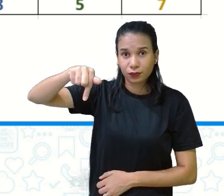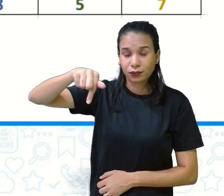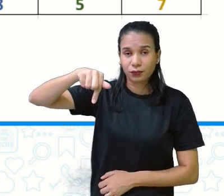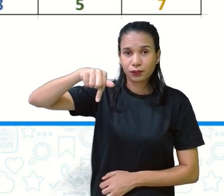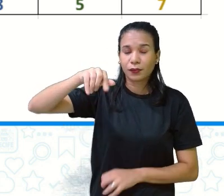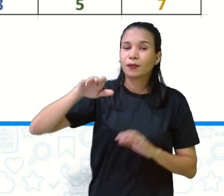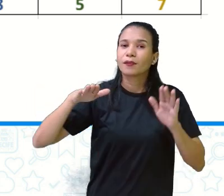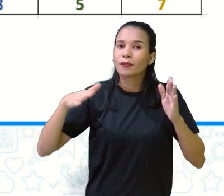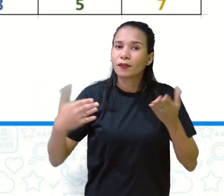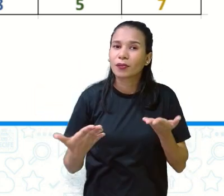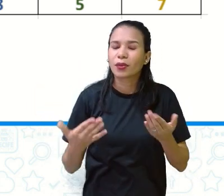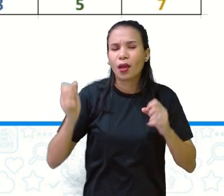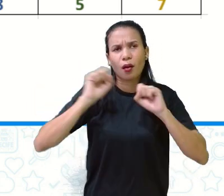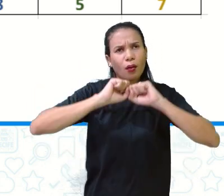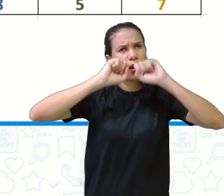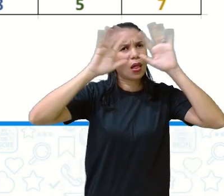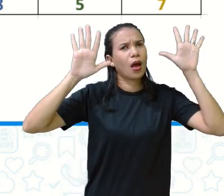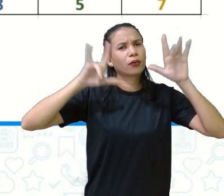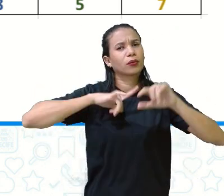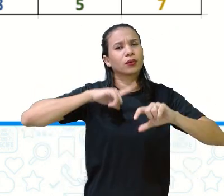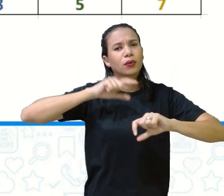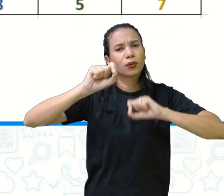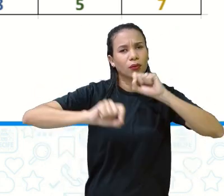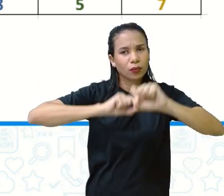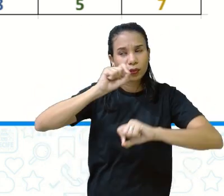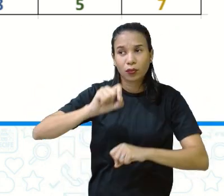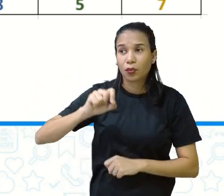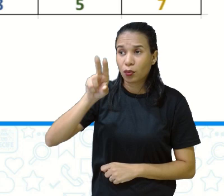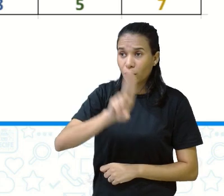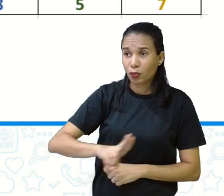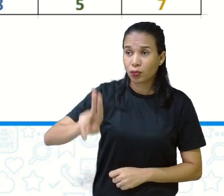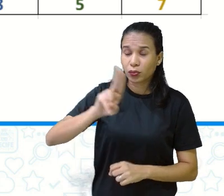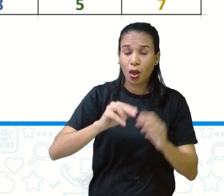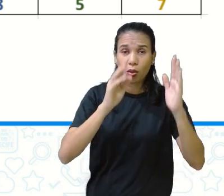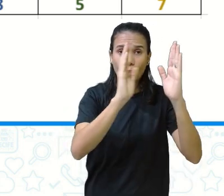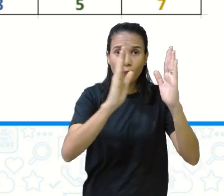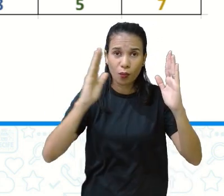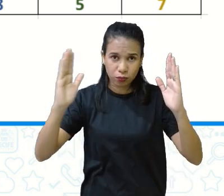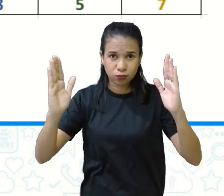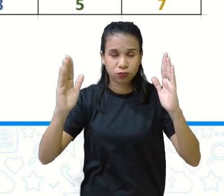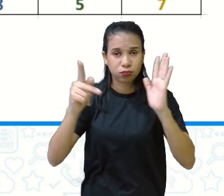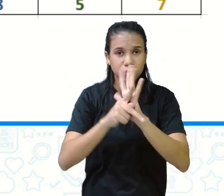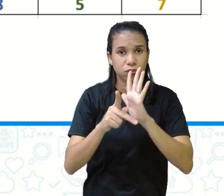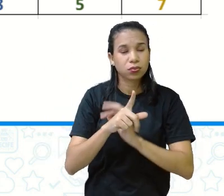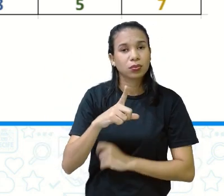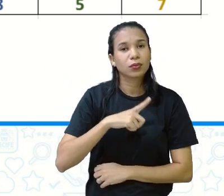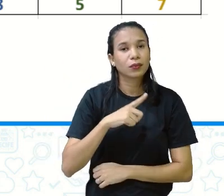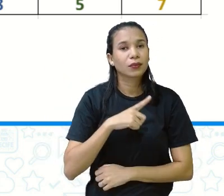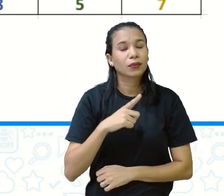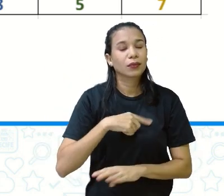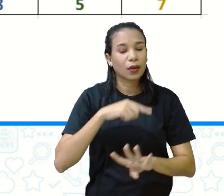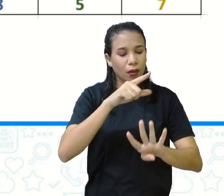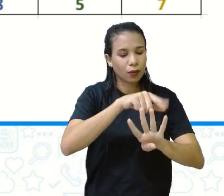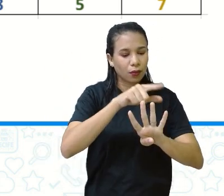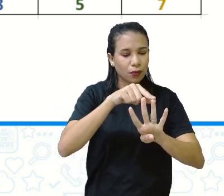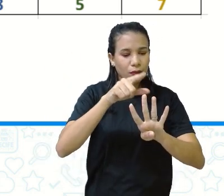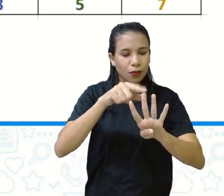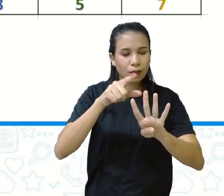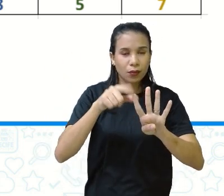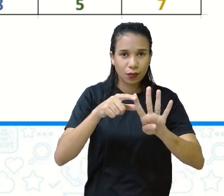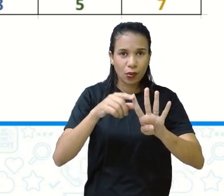1857. Então, claramente eu tenho o uso de 2 classes e 4